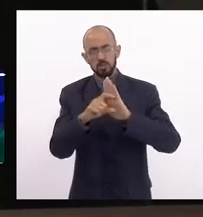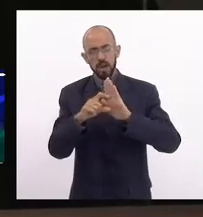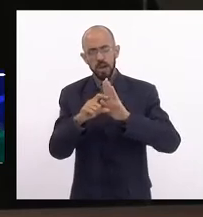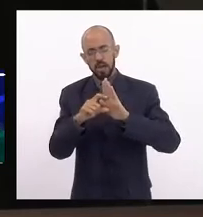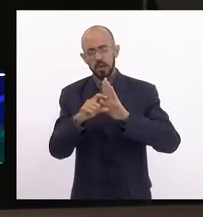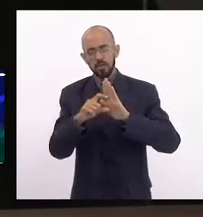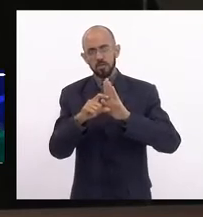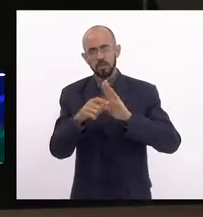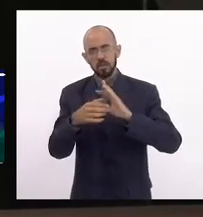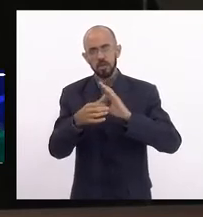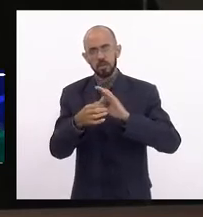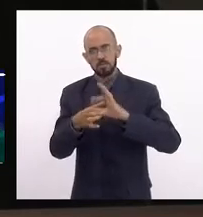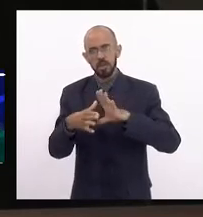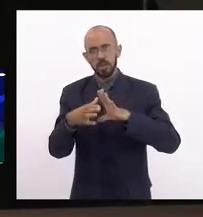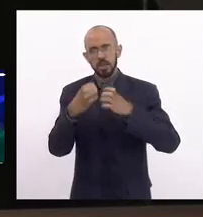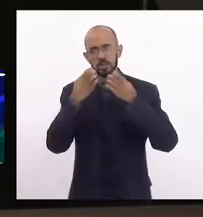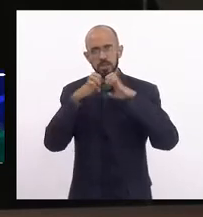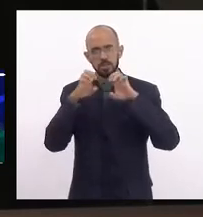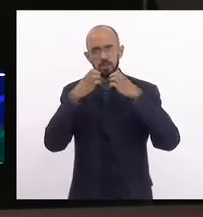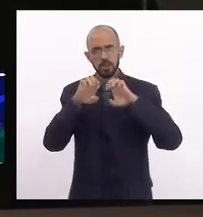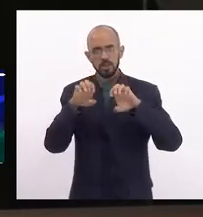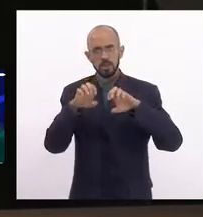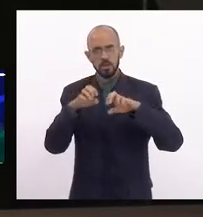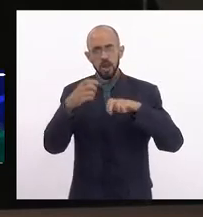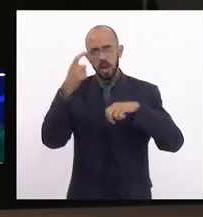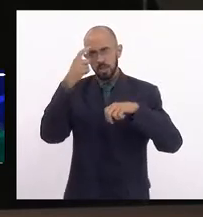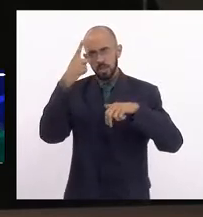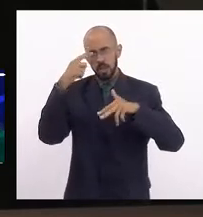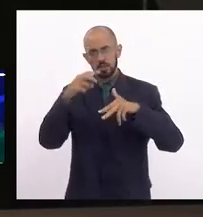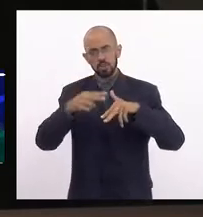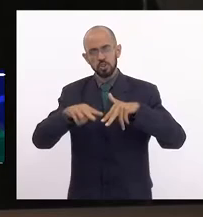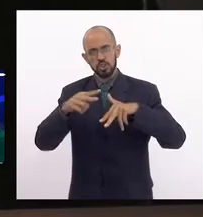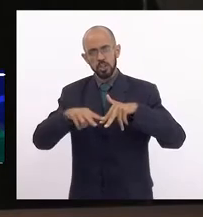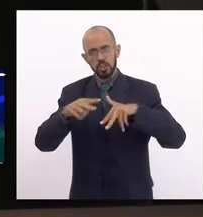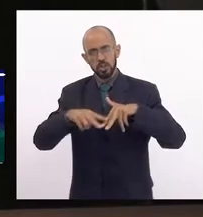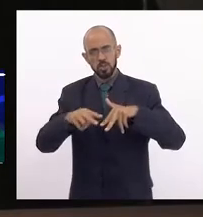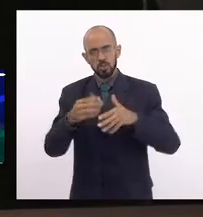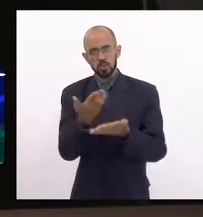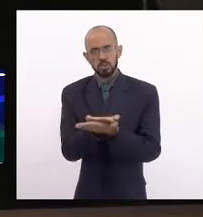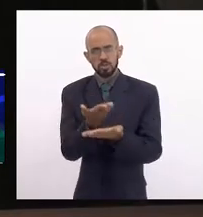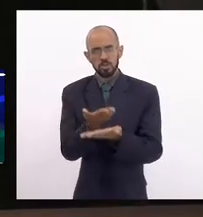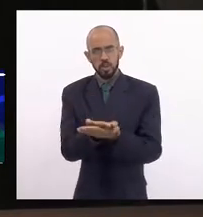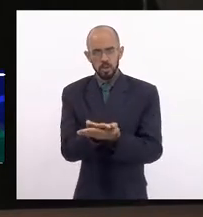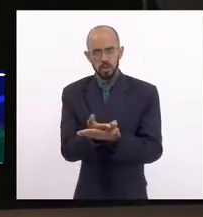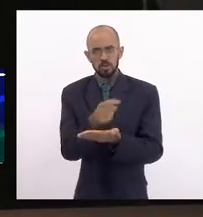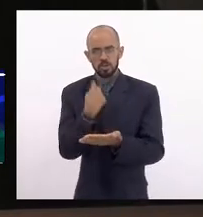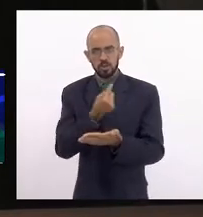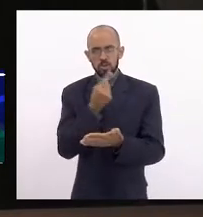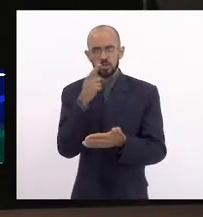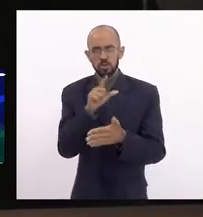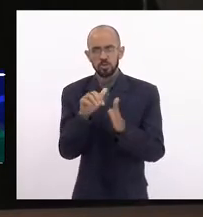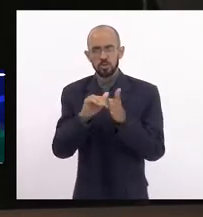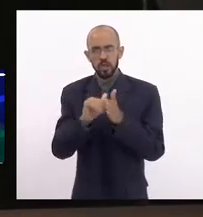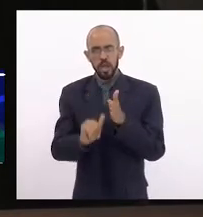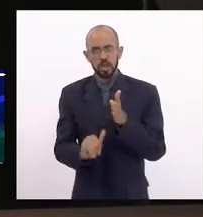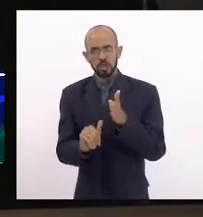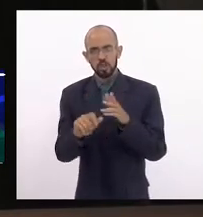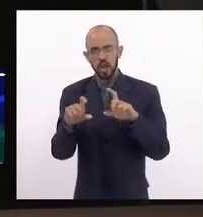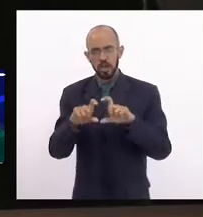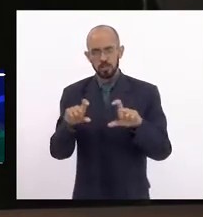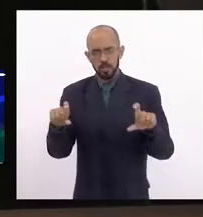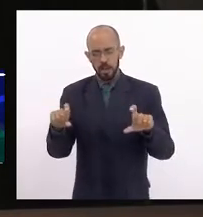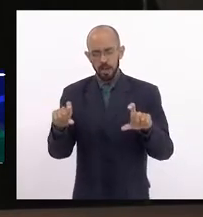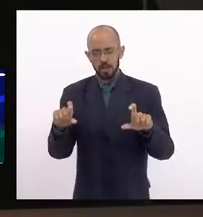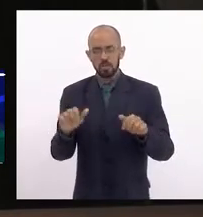onde dava liberdade de expressão a ideologia de gênero dentro das escolas e nós conseguimos retirar aquele